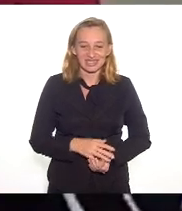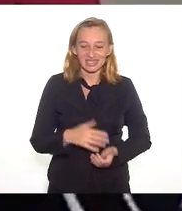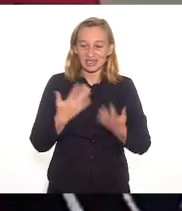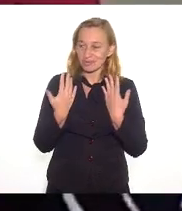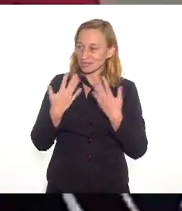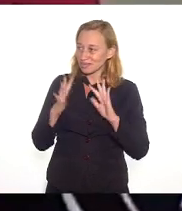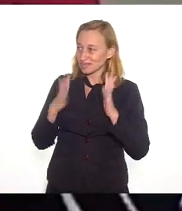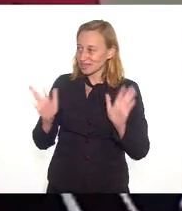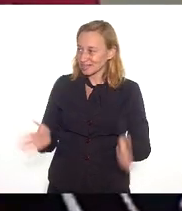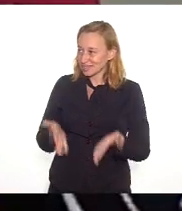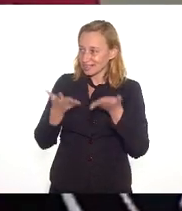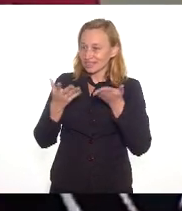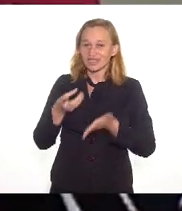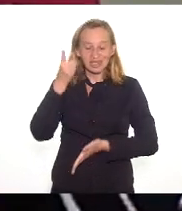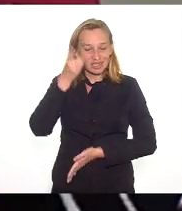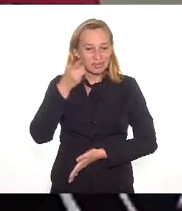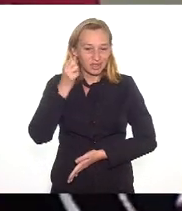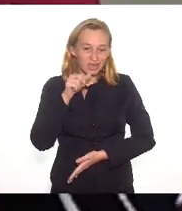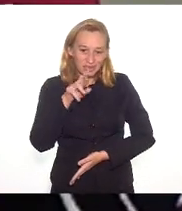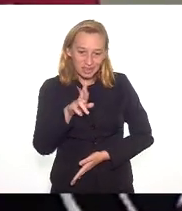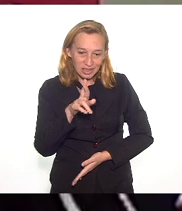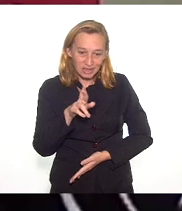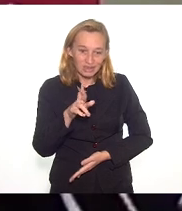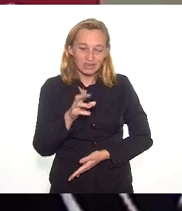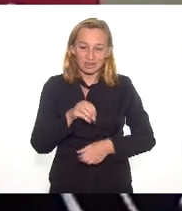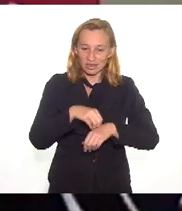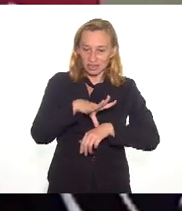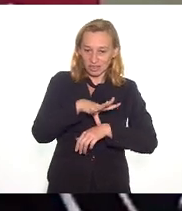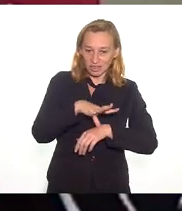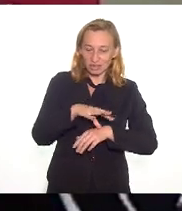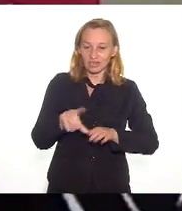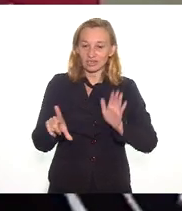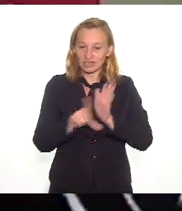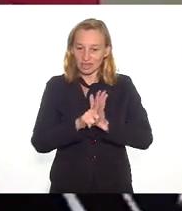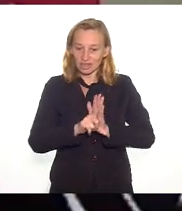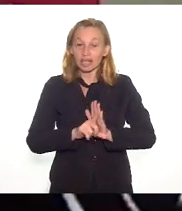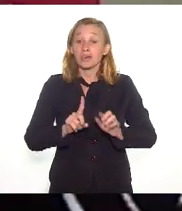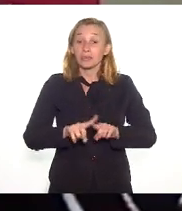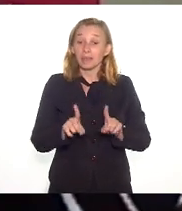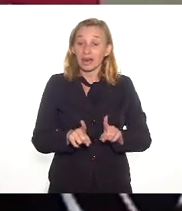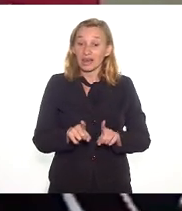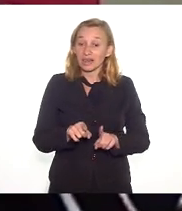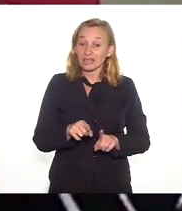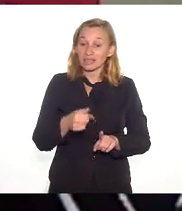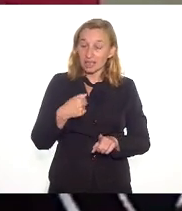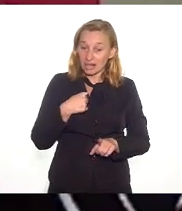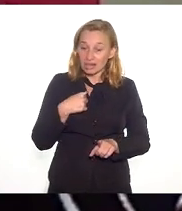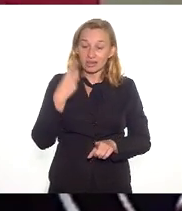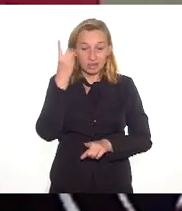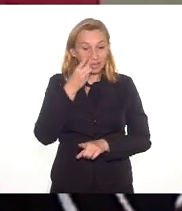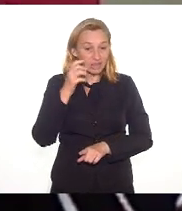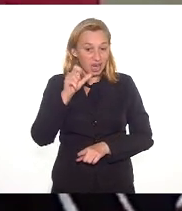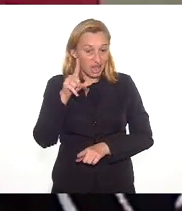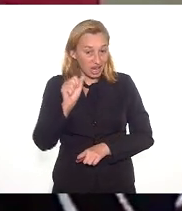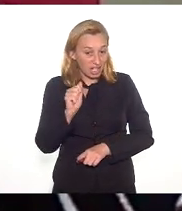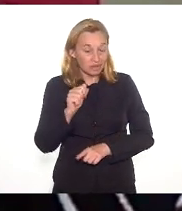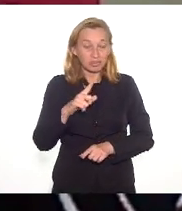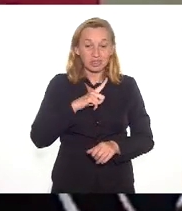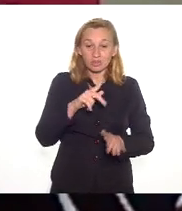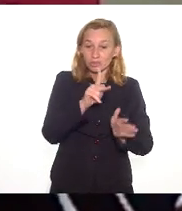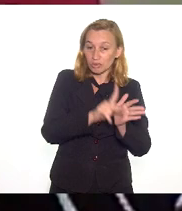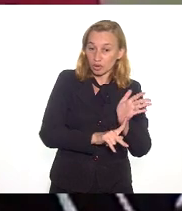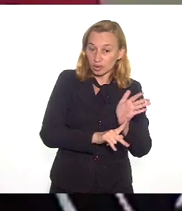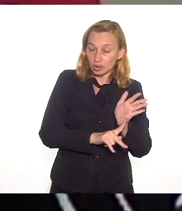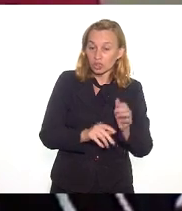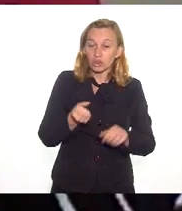a iniciativa do deputado Rosenberg com a indicação legislativa, mas eu e a deputada Alana Passos temos um projeto que